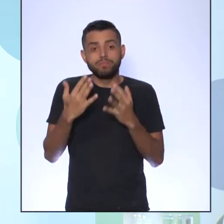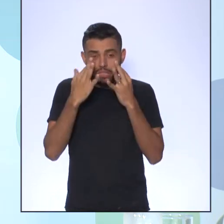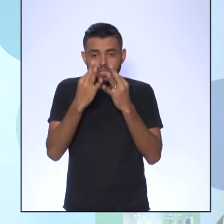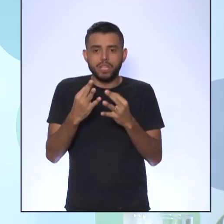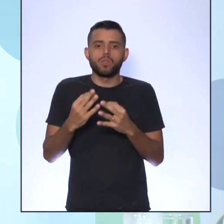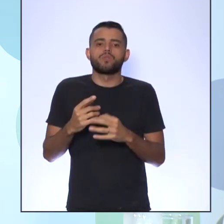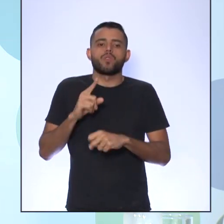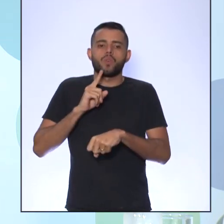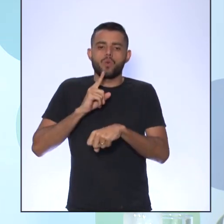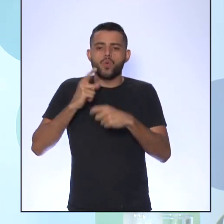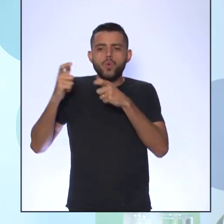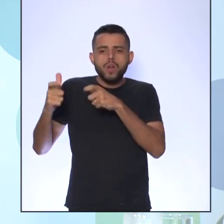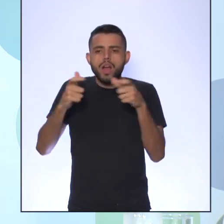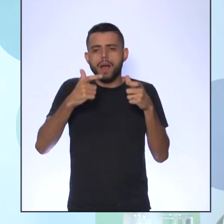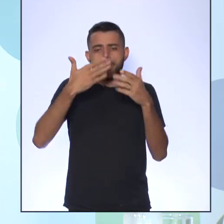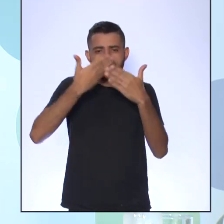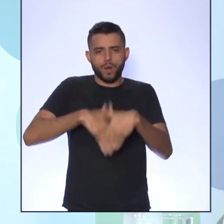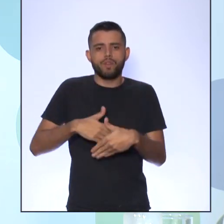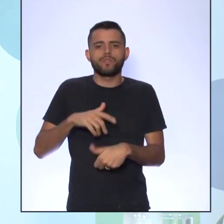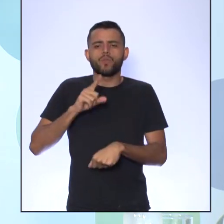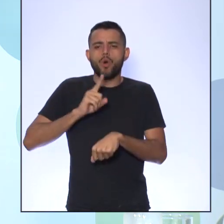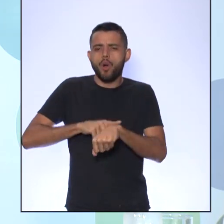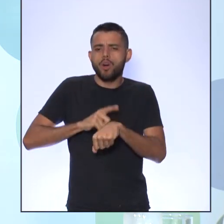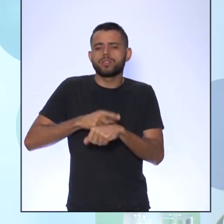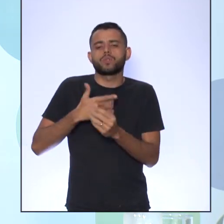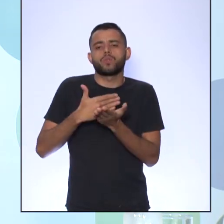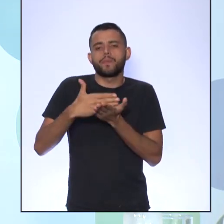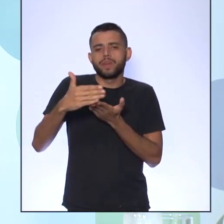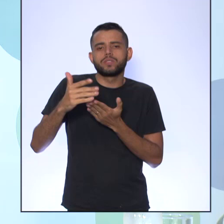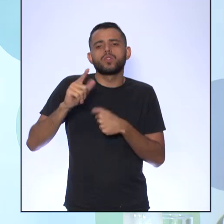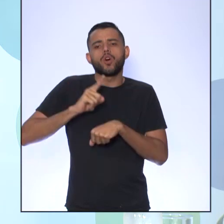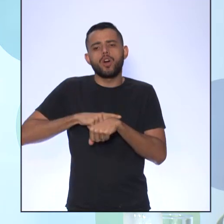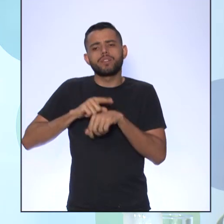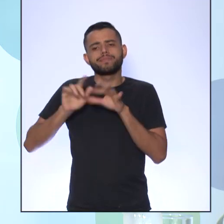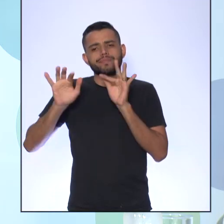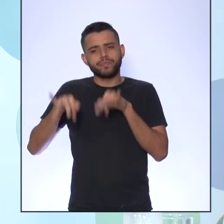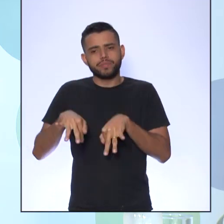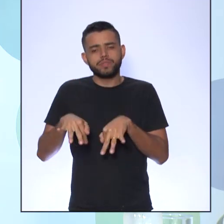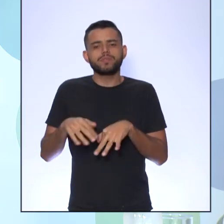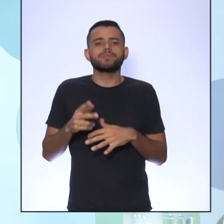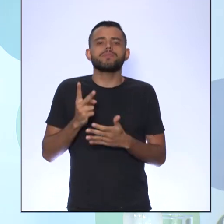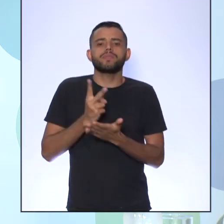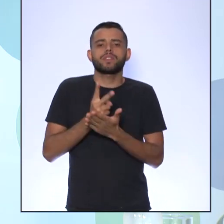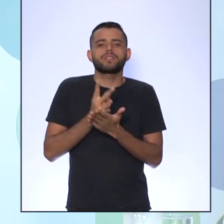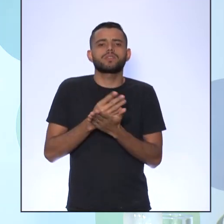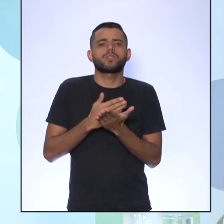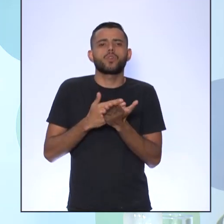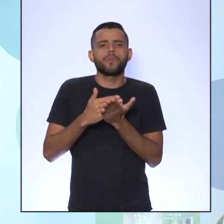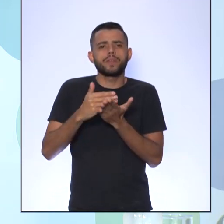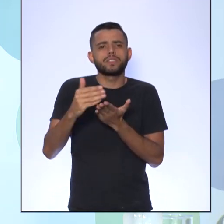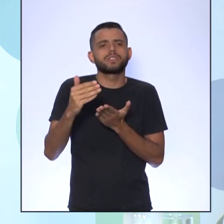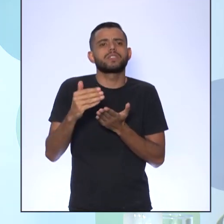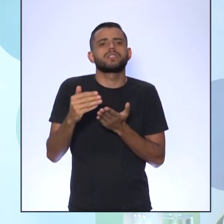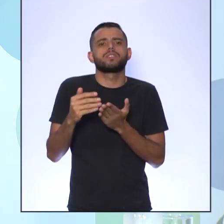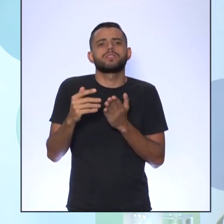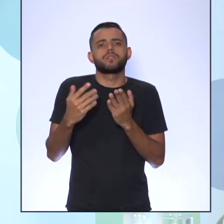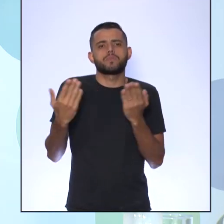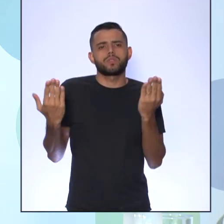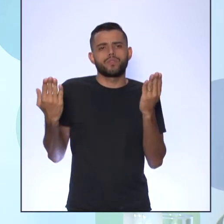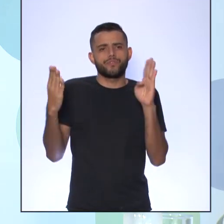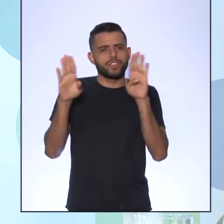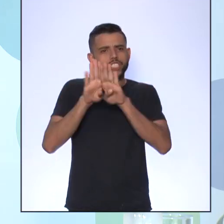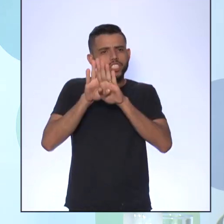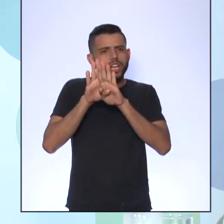horário. Né? O horário de início, horário de término, sempre começando ali portões fechados,